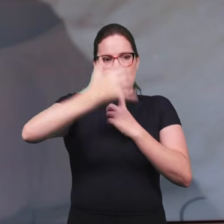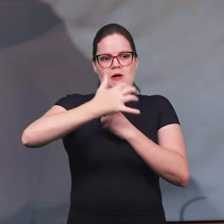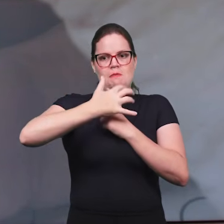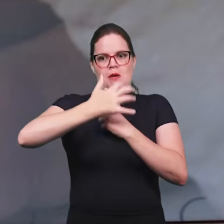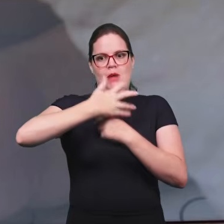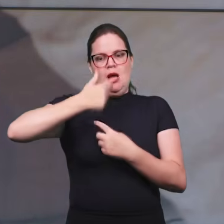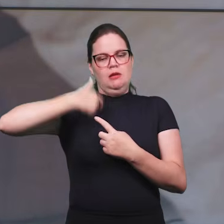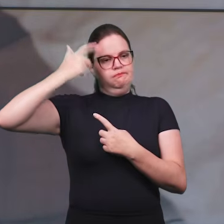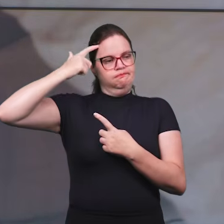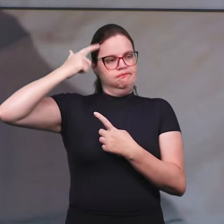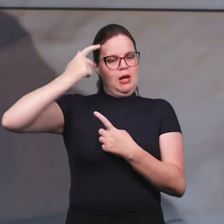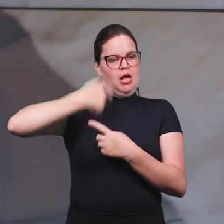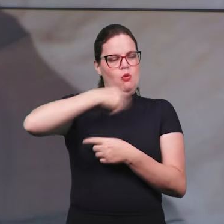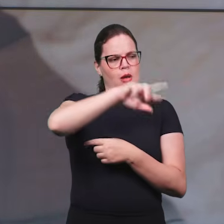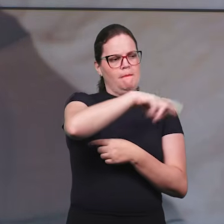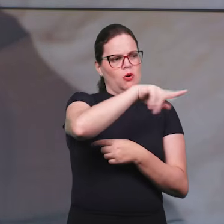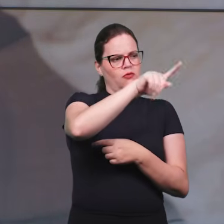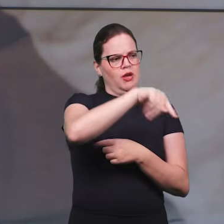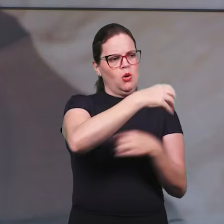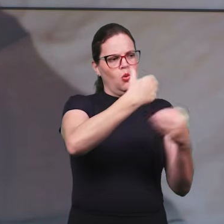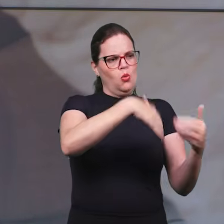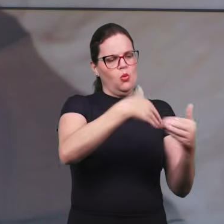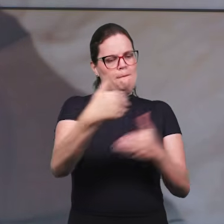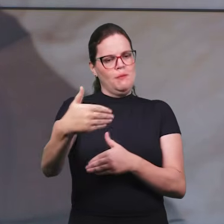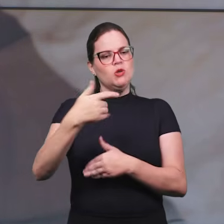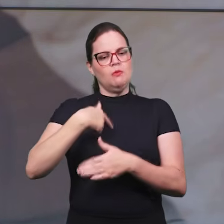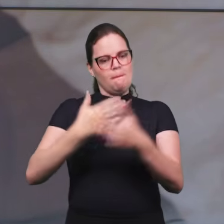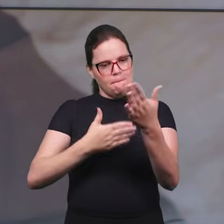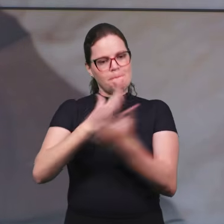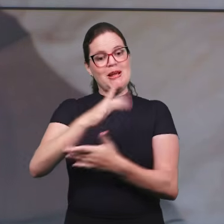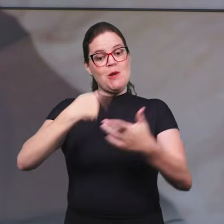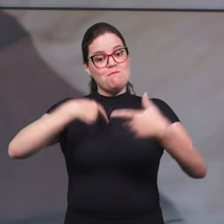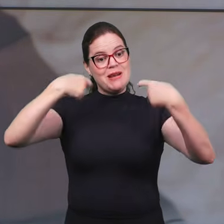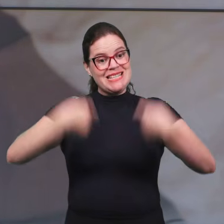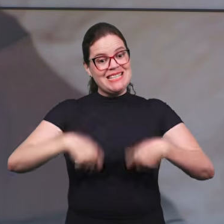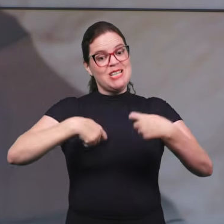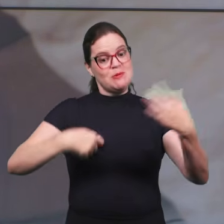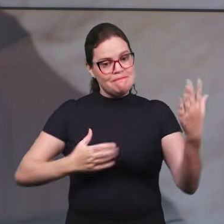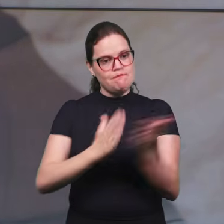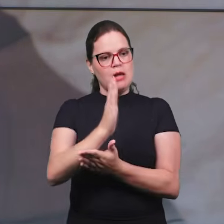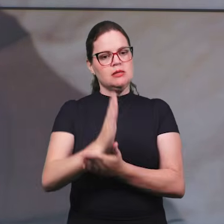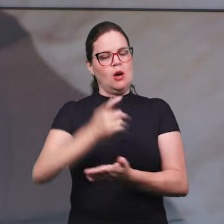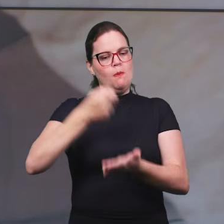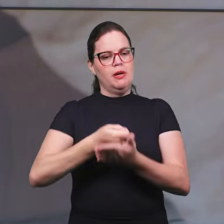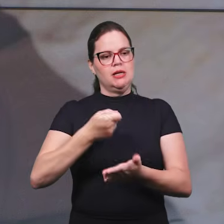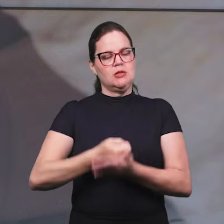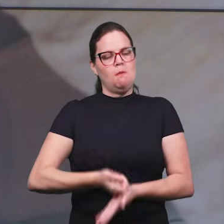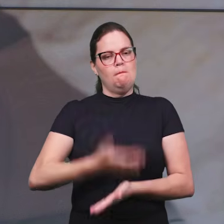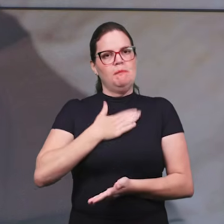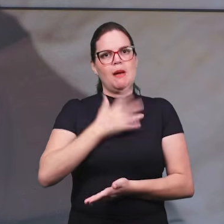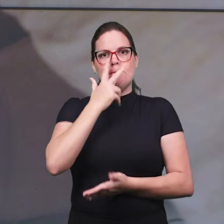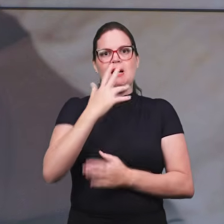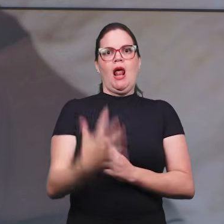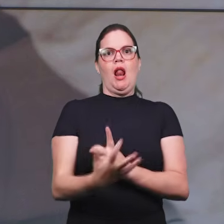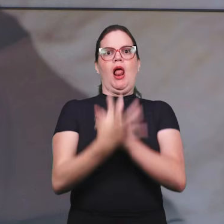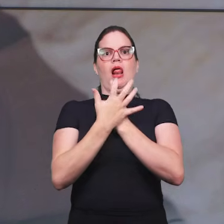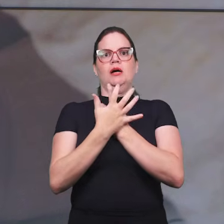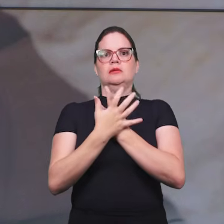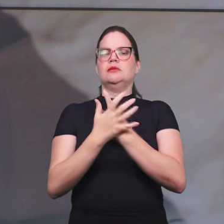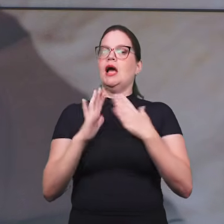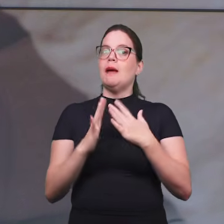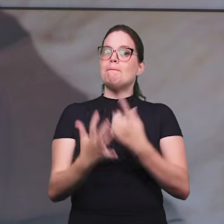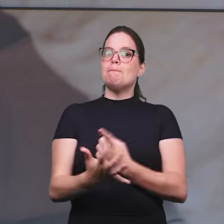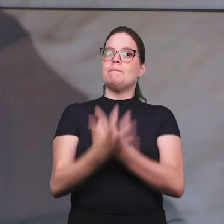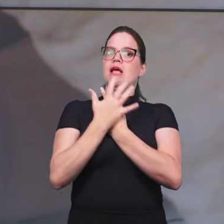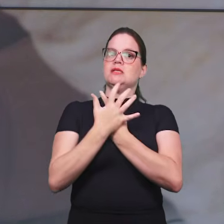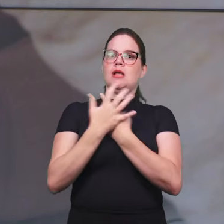assim, eu eventualmente reprovei nesse concurso, no próximo eu tenho que ser aprovado, é minha obrigação ser